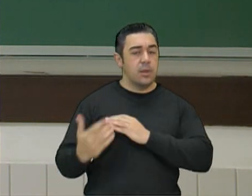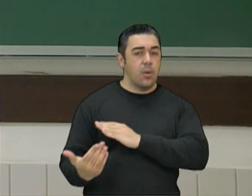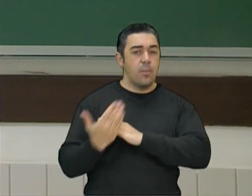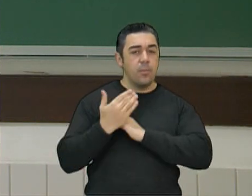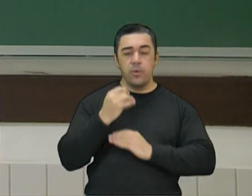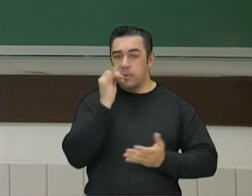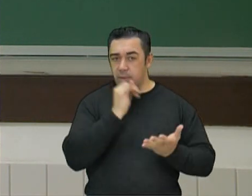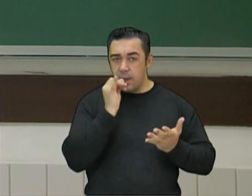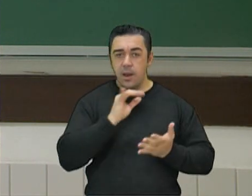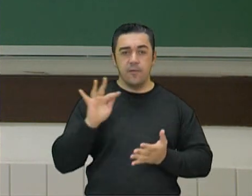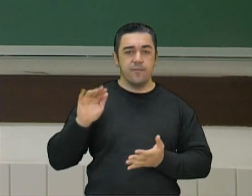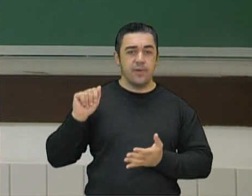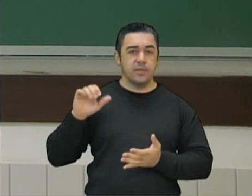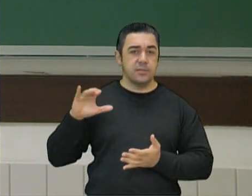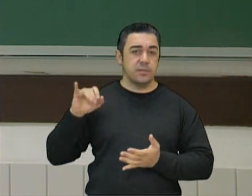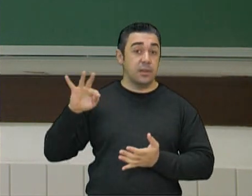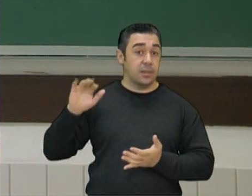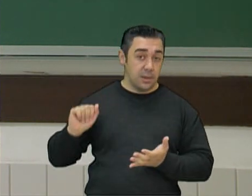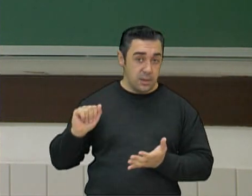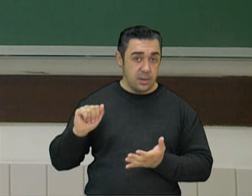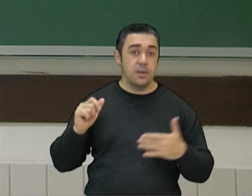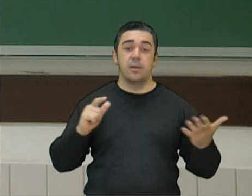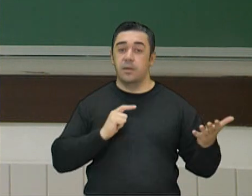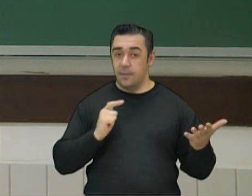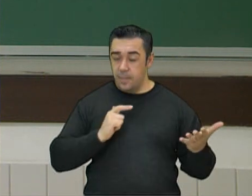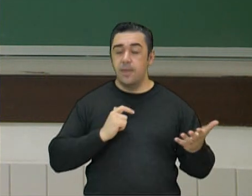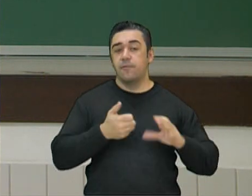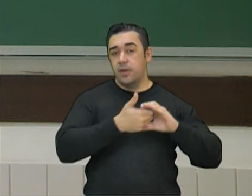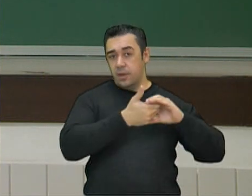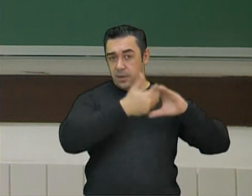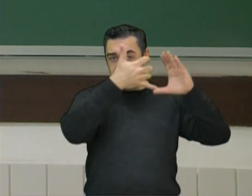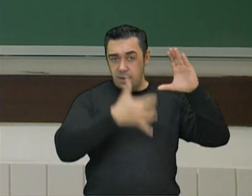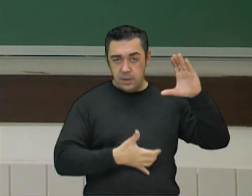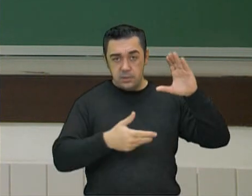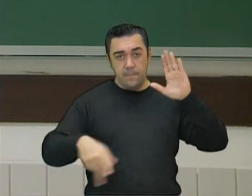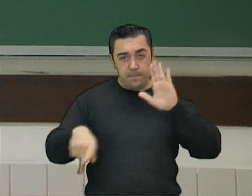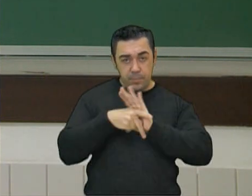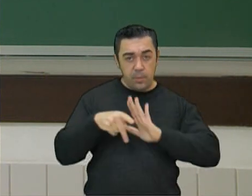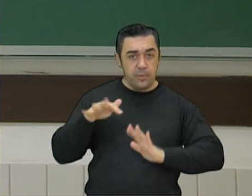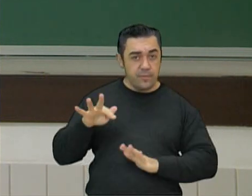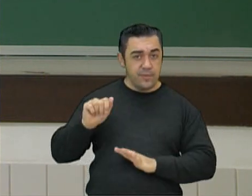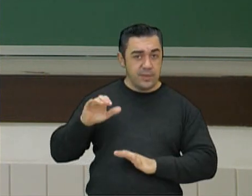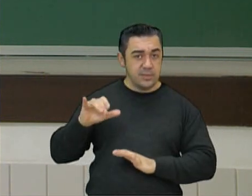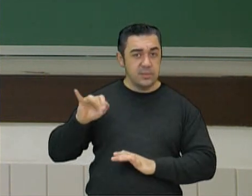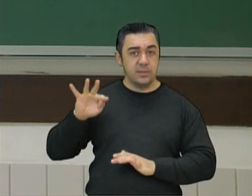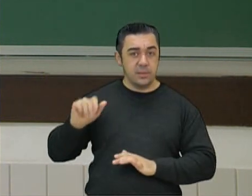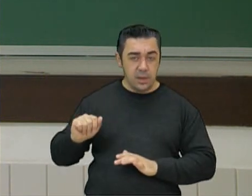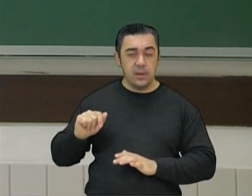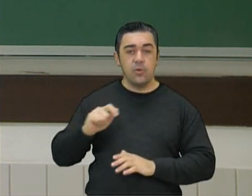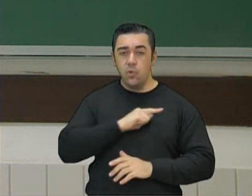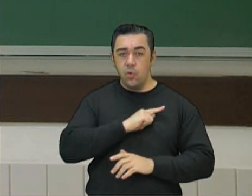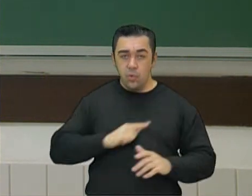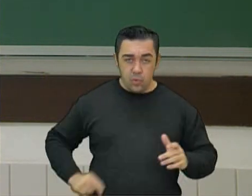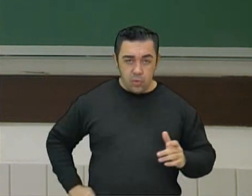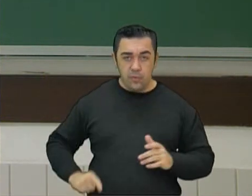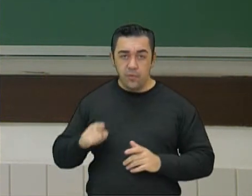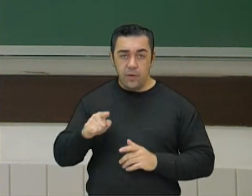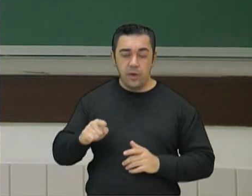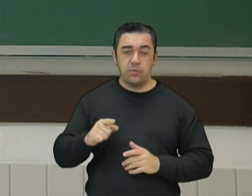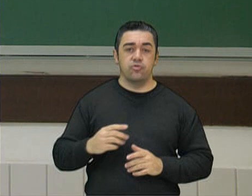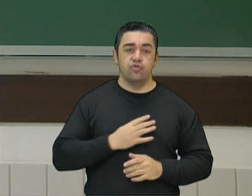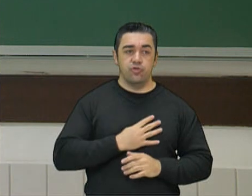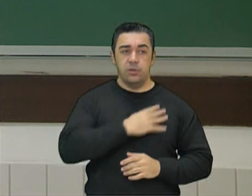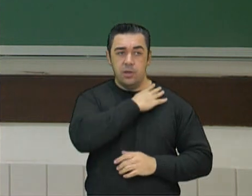Hitler e Mussolini apoiando Franco. Então teve muitas características fascistas no governo ditatorial do general